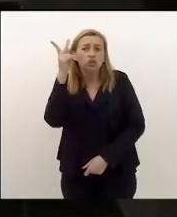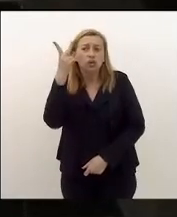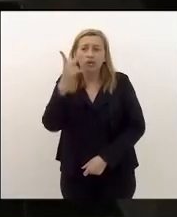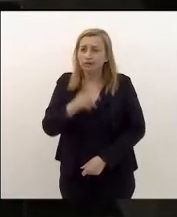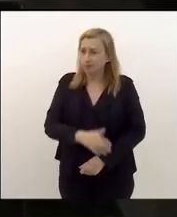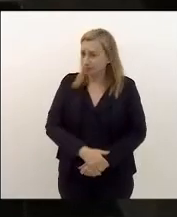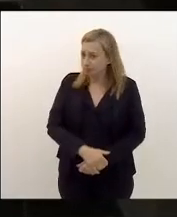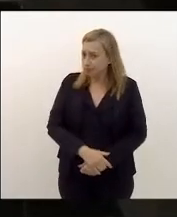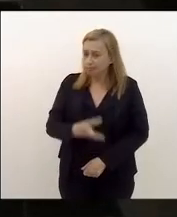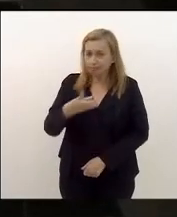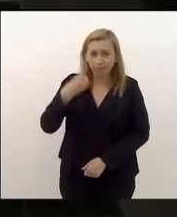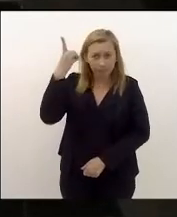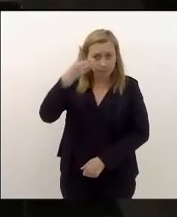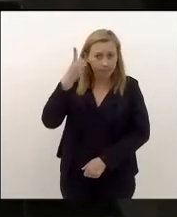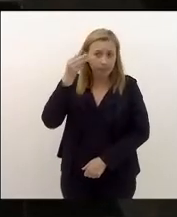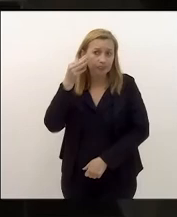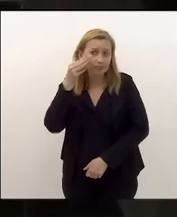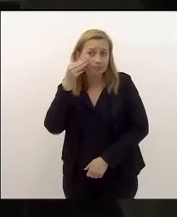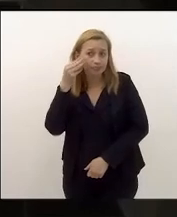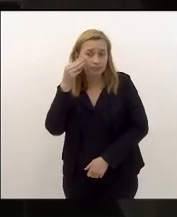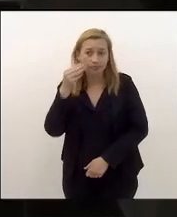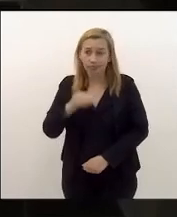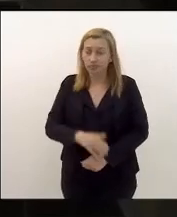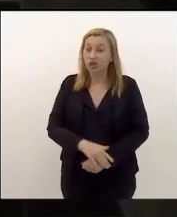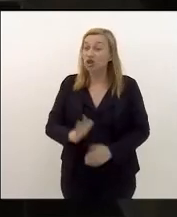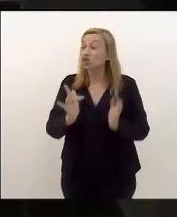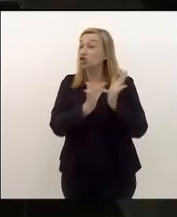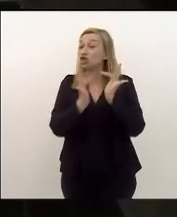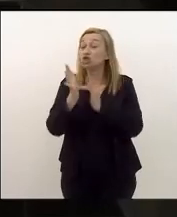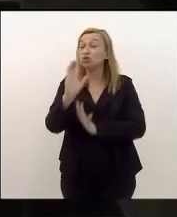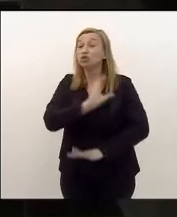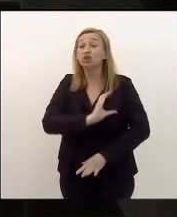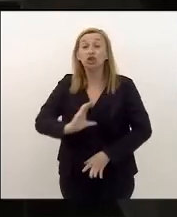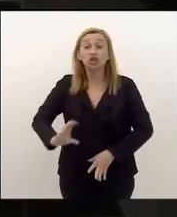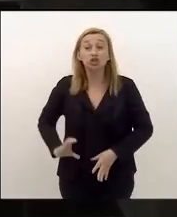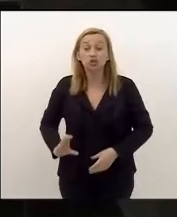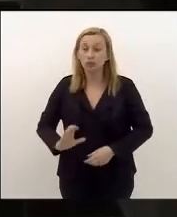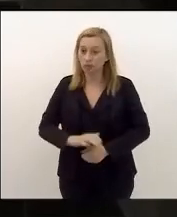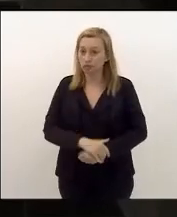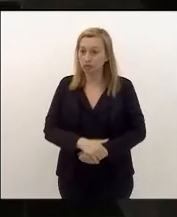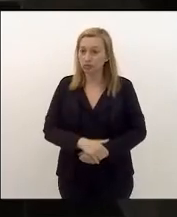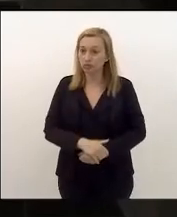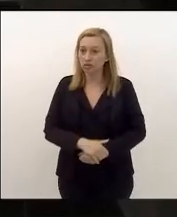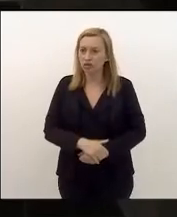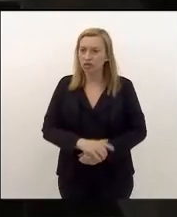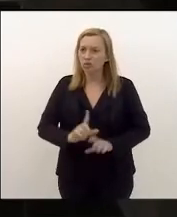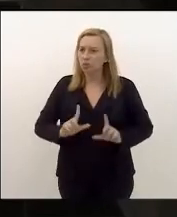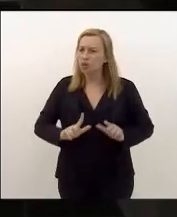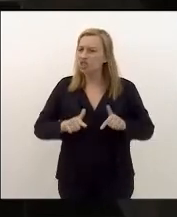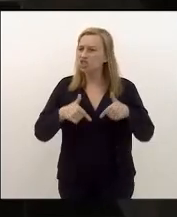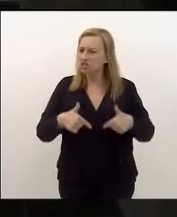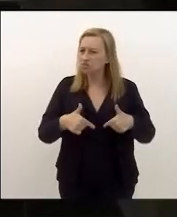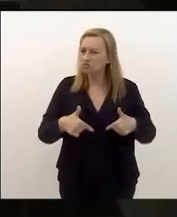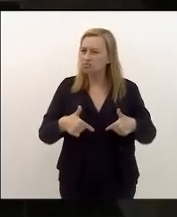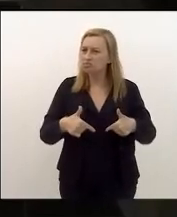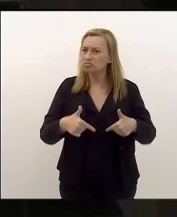uma única passagem, deputada Mônica Francisco, que Jesus Cristo teve uma atitude que eu posso